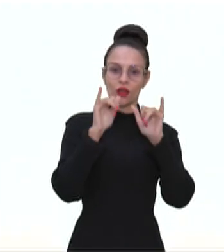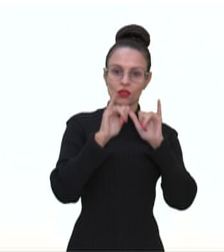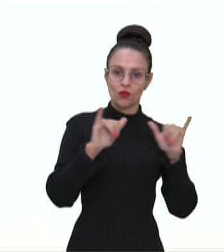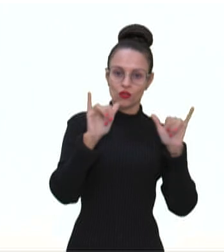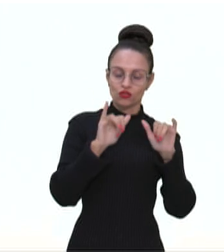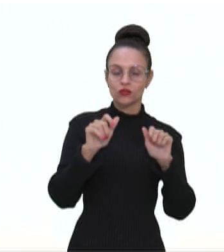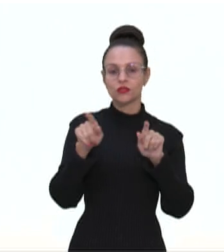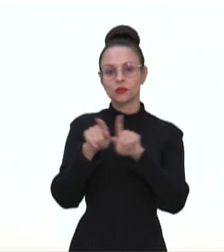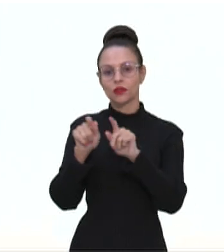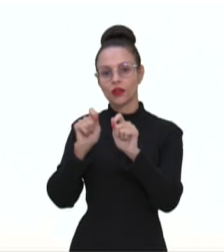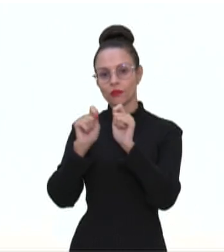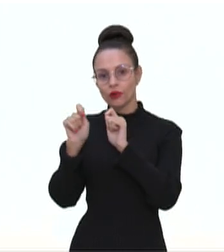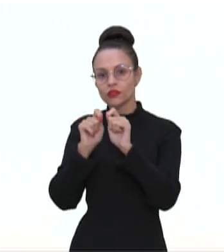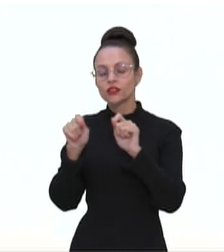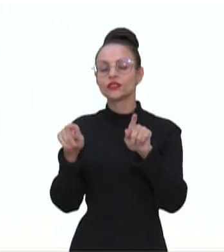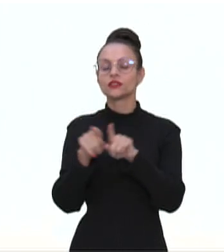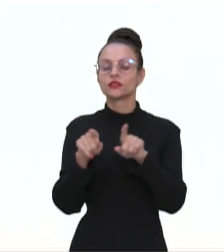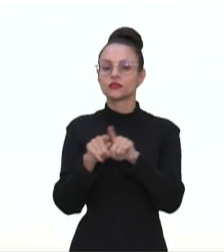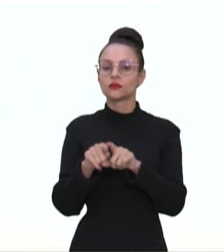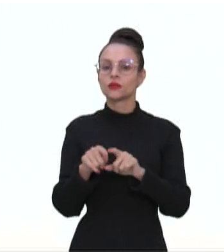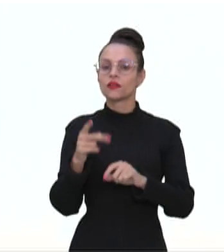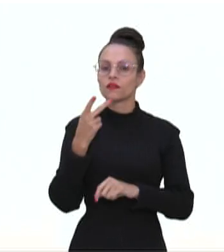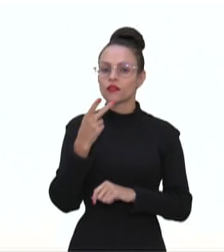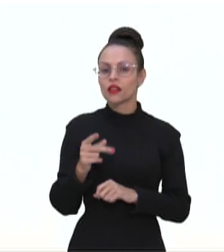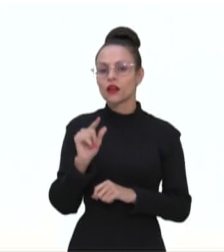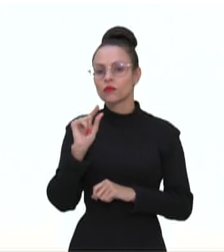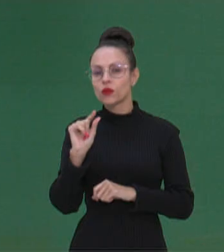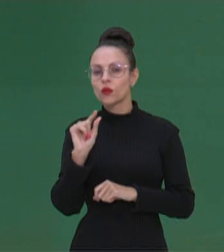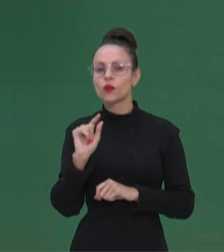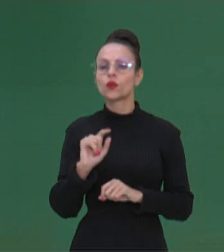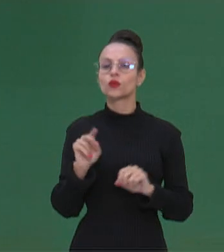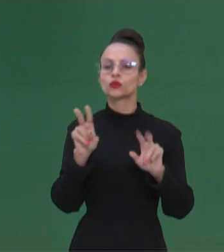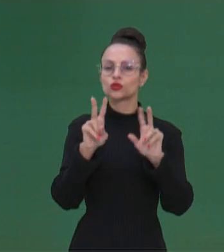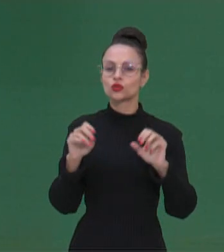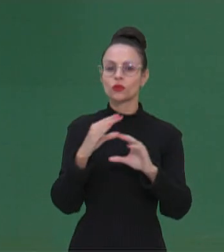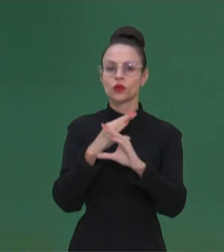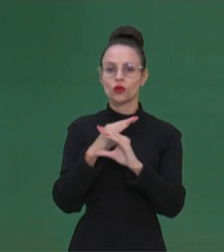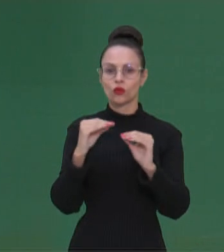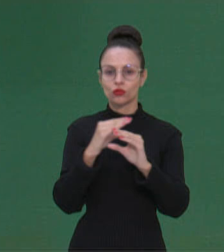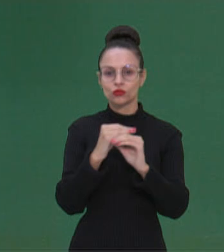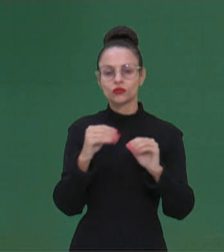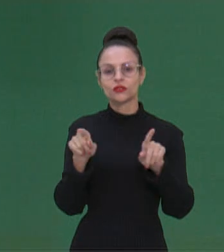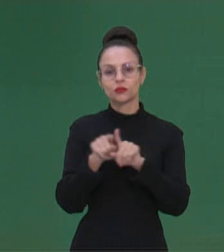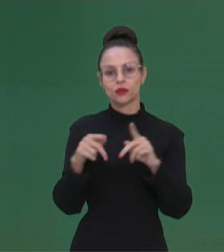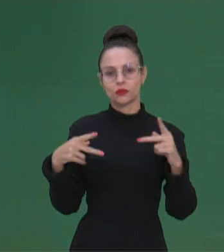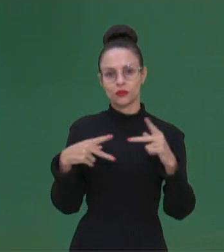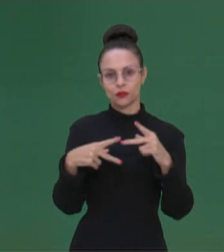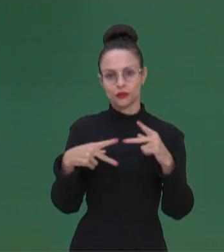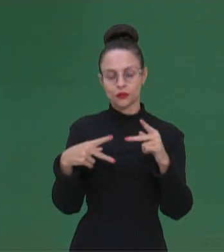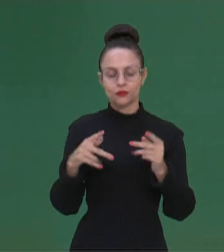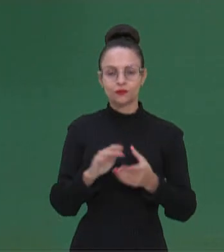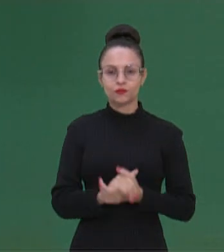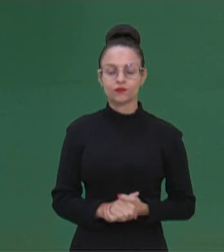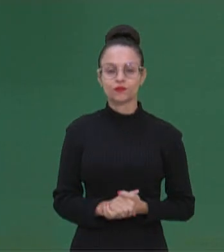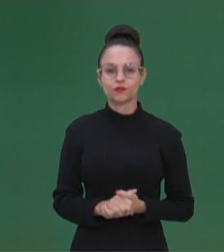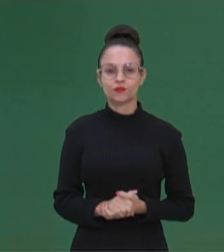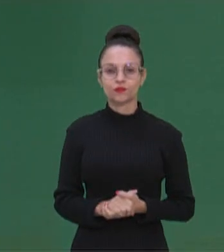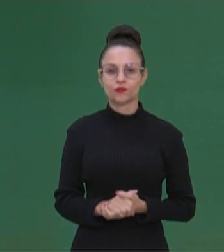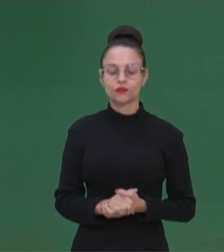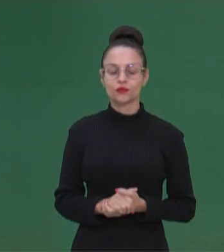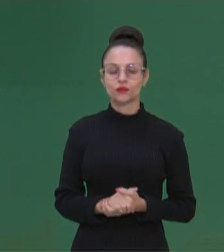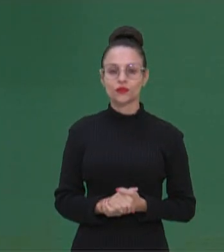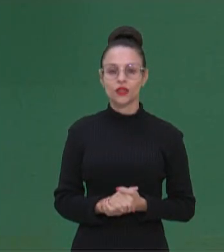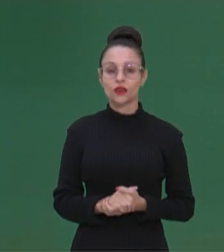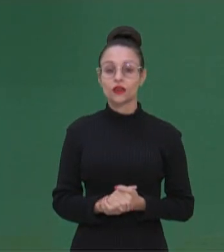reportagem e também falar um pouquinho sobre as conjunções e preposições, certo? Uma